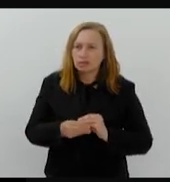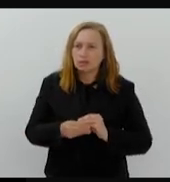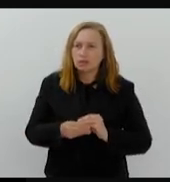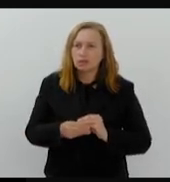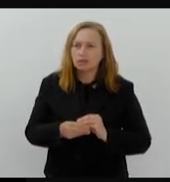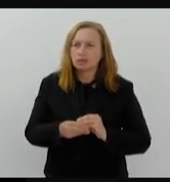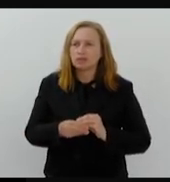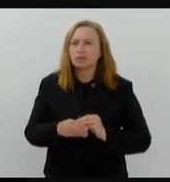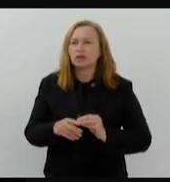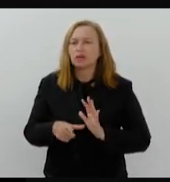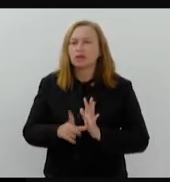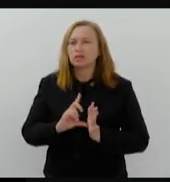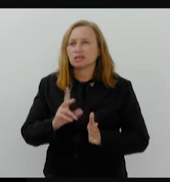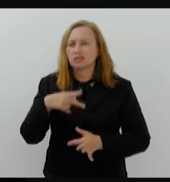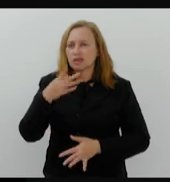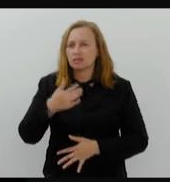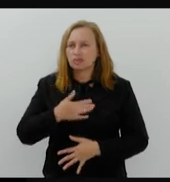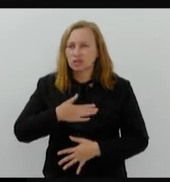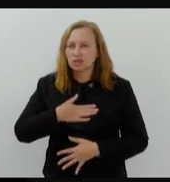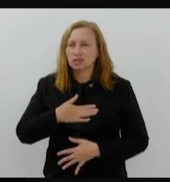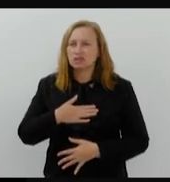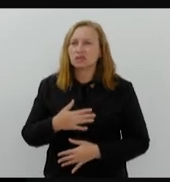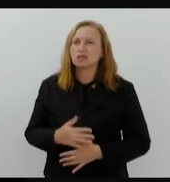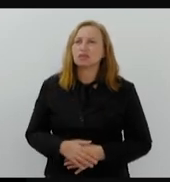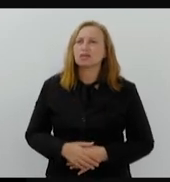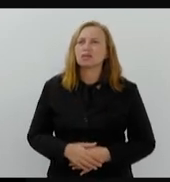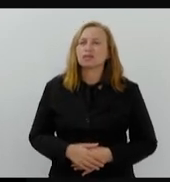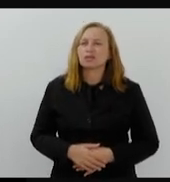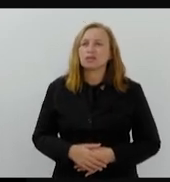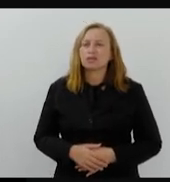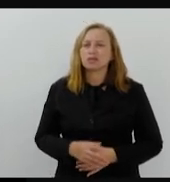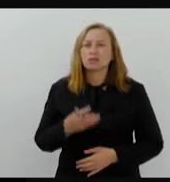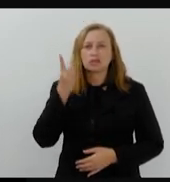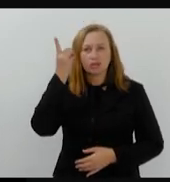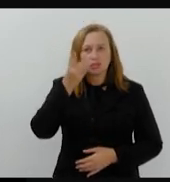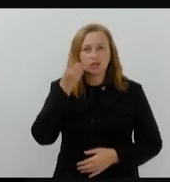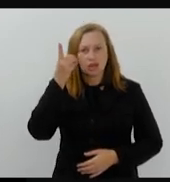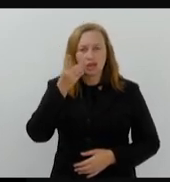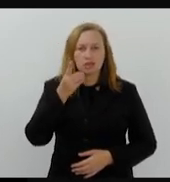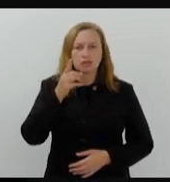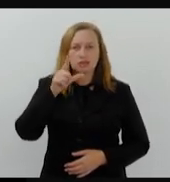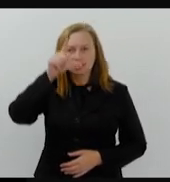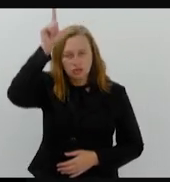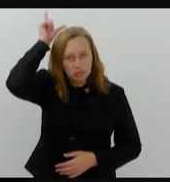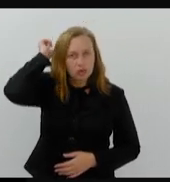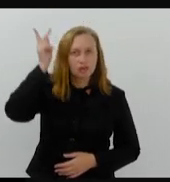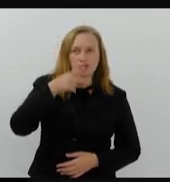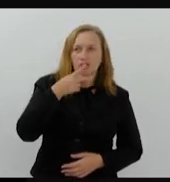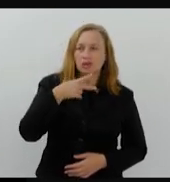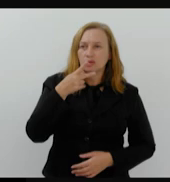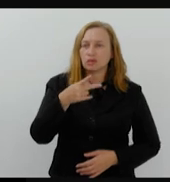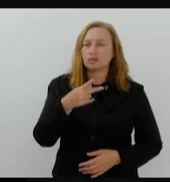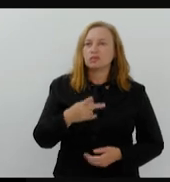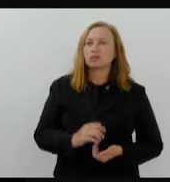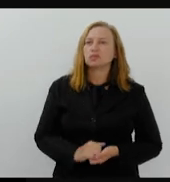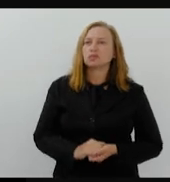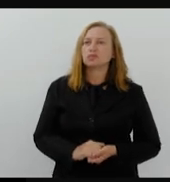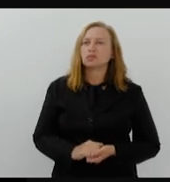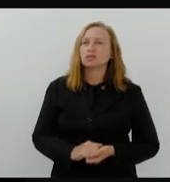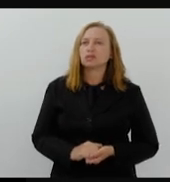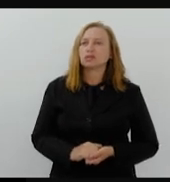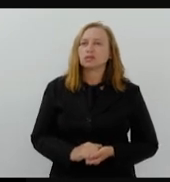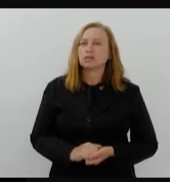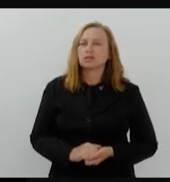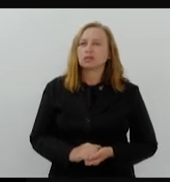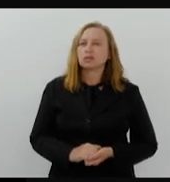da minha fala, ao que o nobre deputado Luiz Paulo colocou, não é? Na intenção, né,